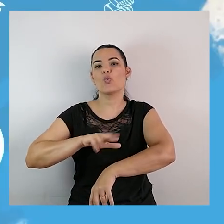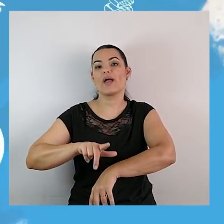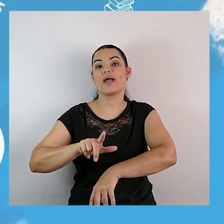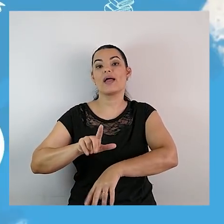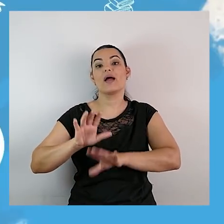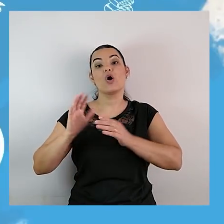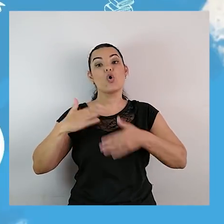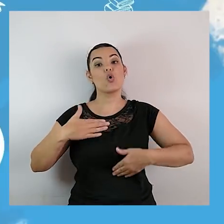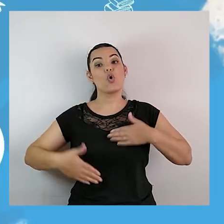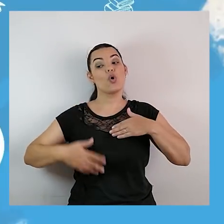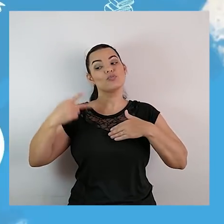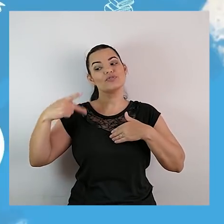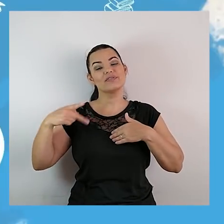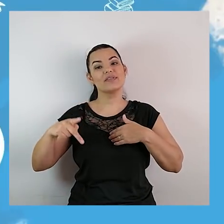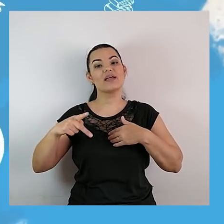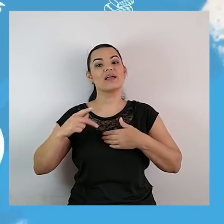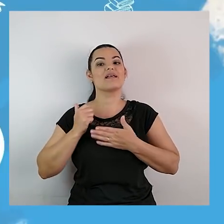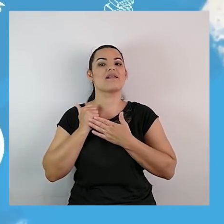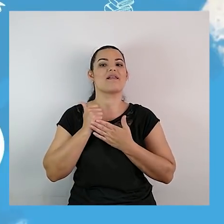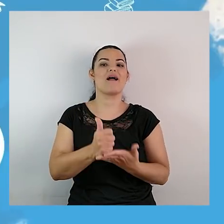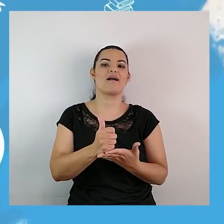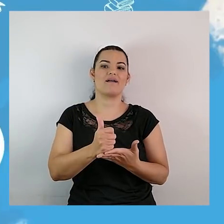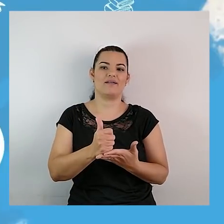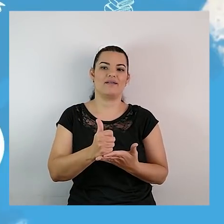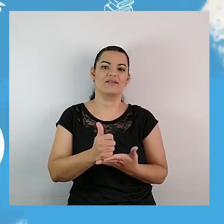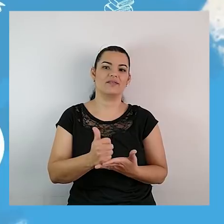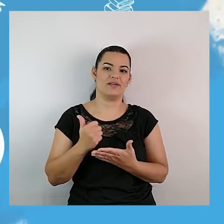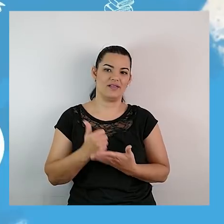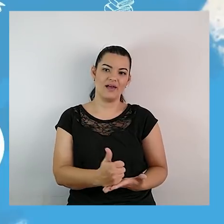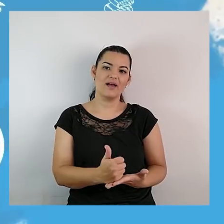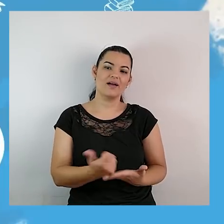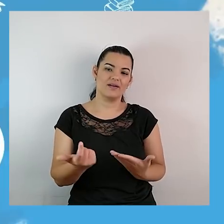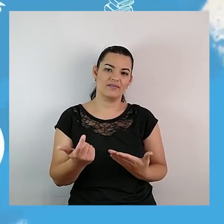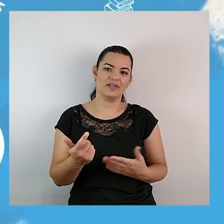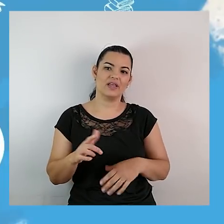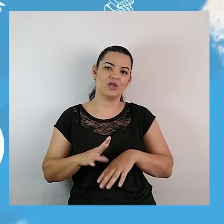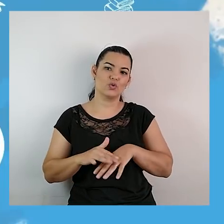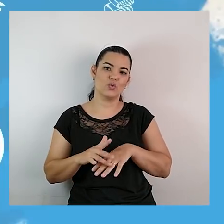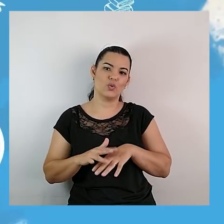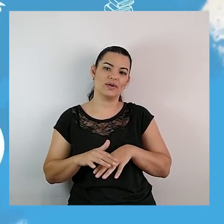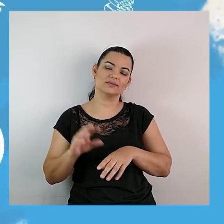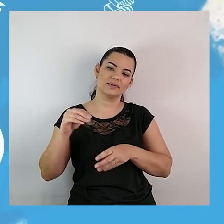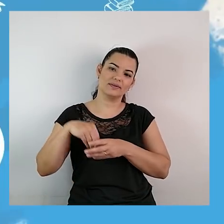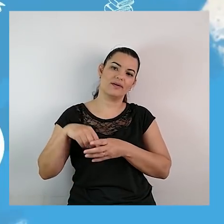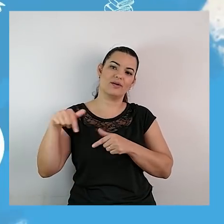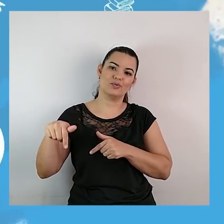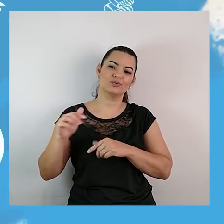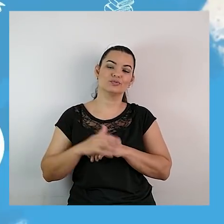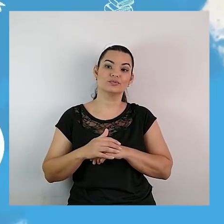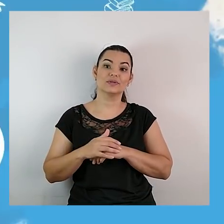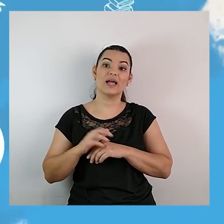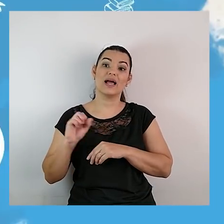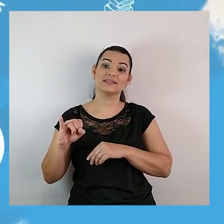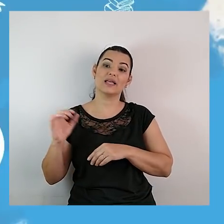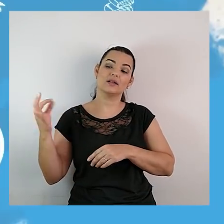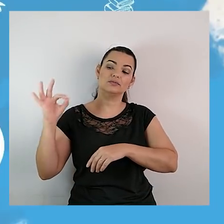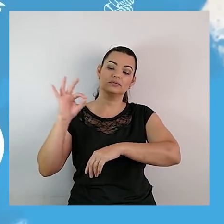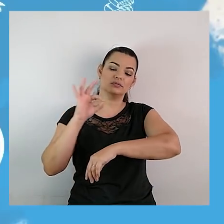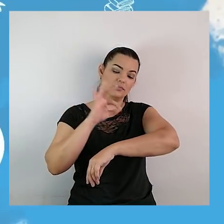o agente causador, e aí quando ele nos pica, ele vai deixar